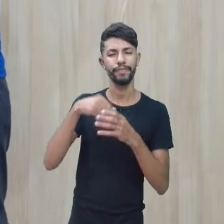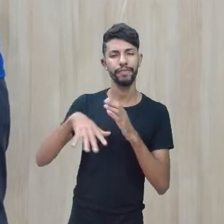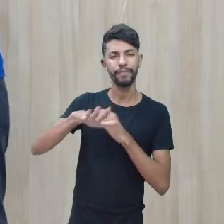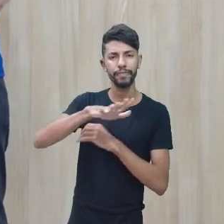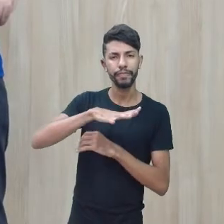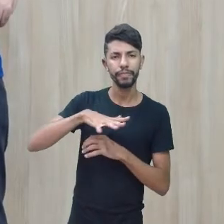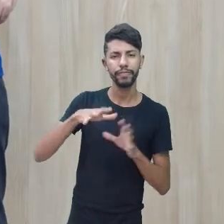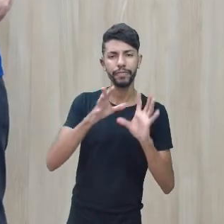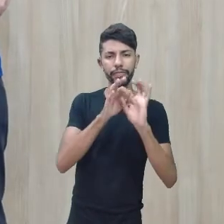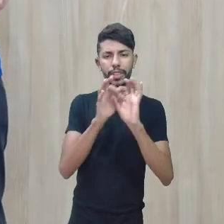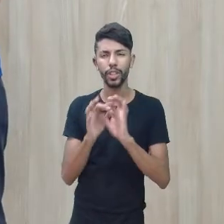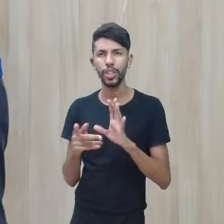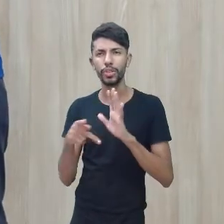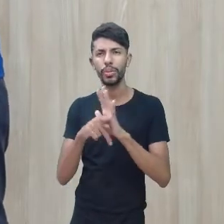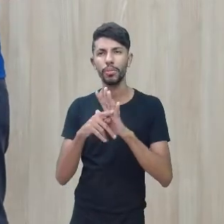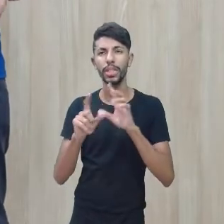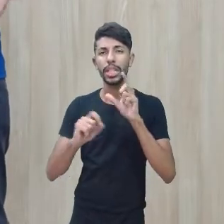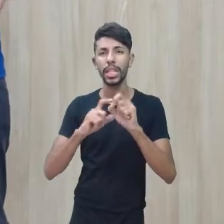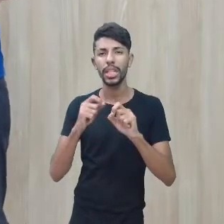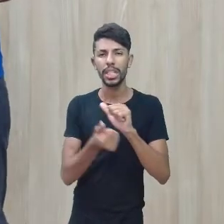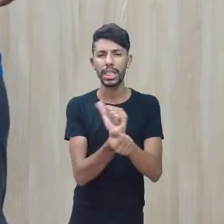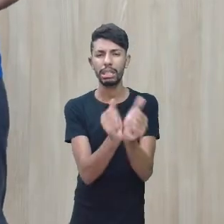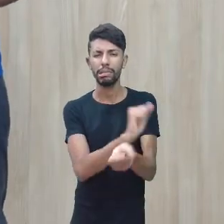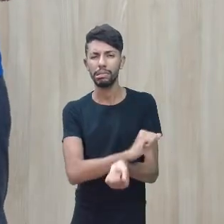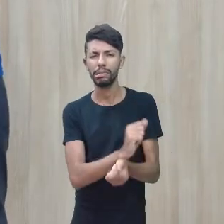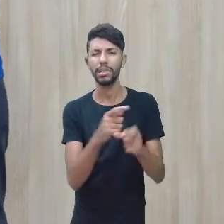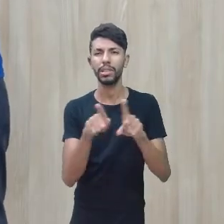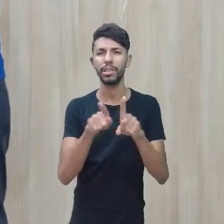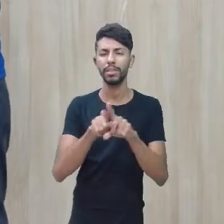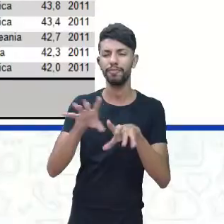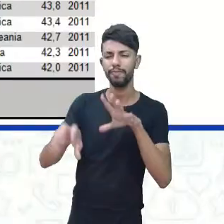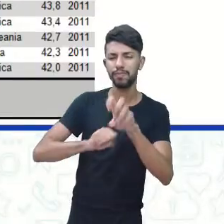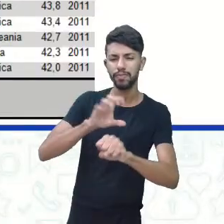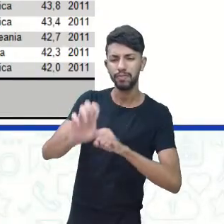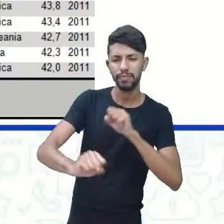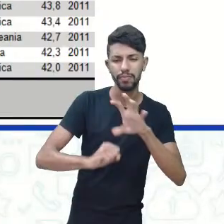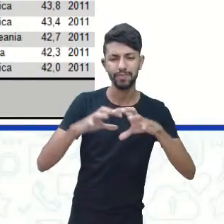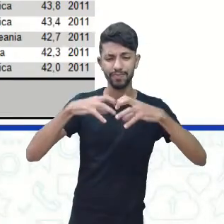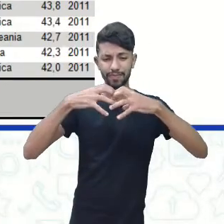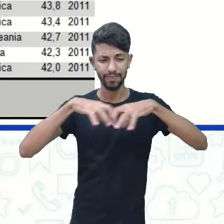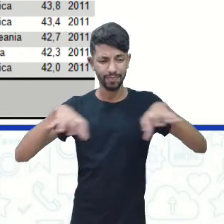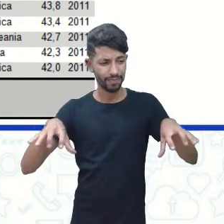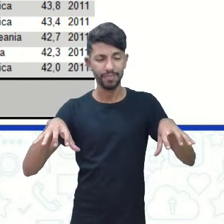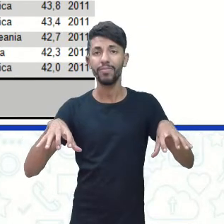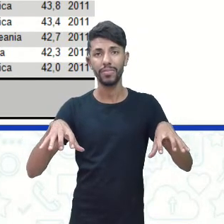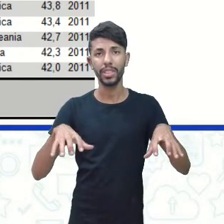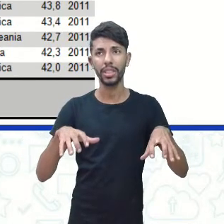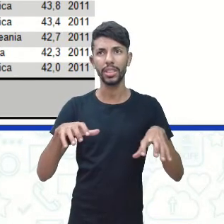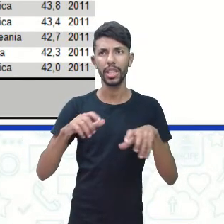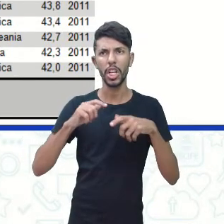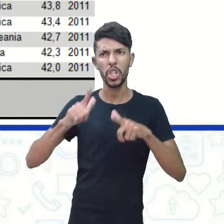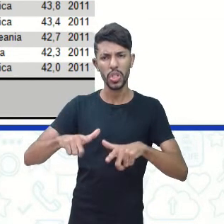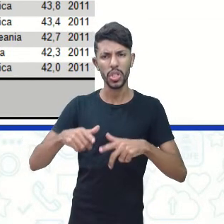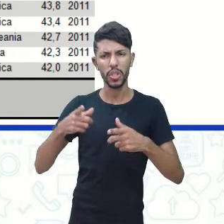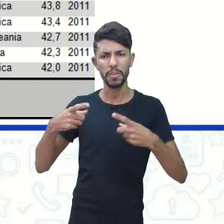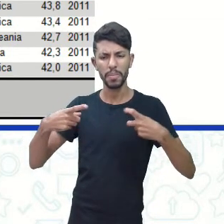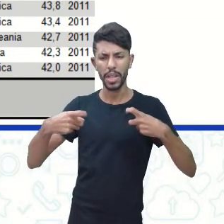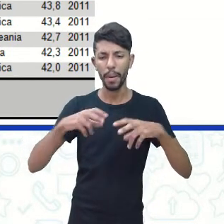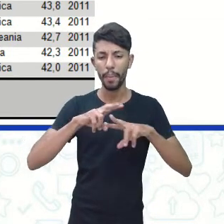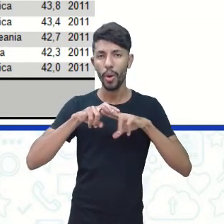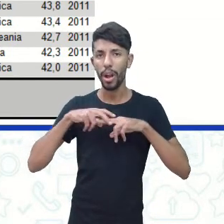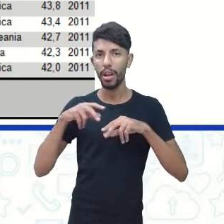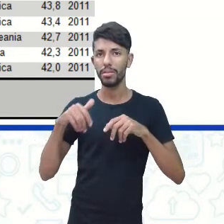de exploração, segregação e disputas por território, vai se criar no